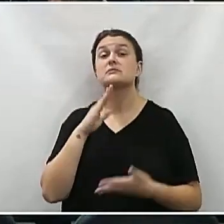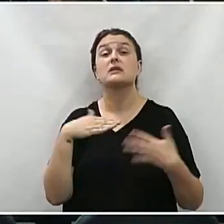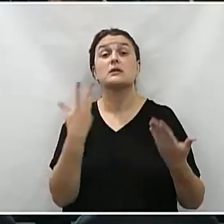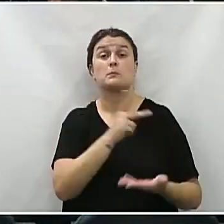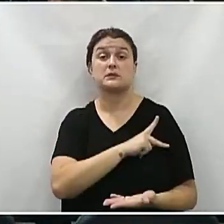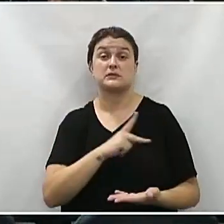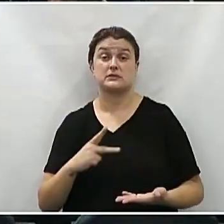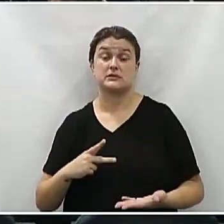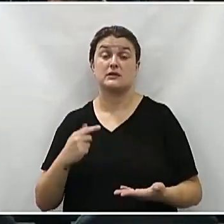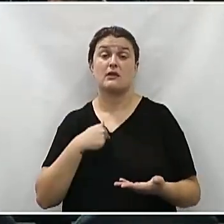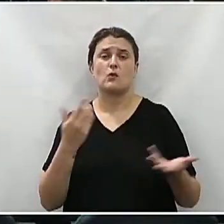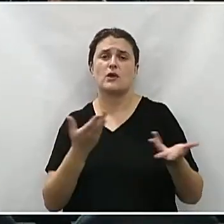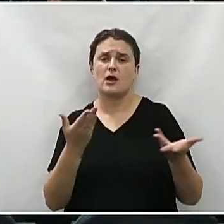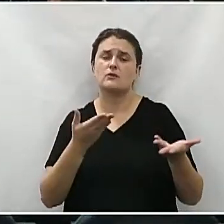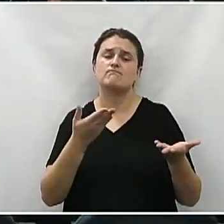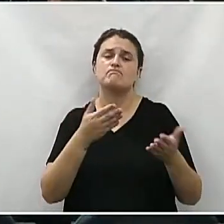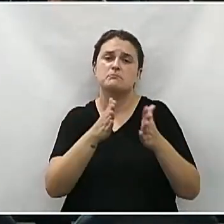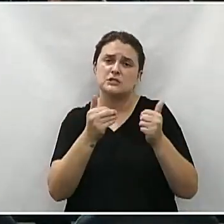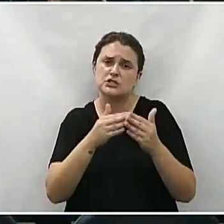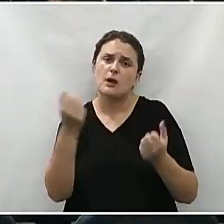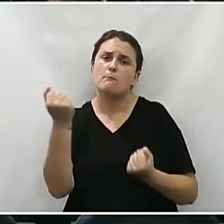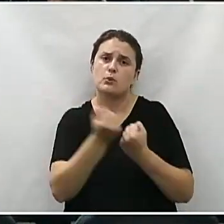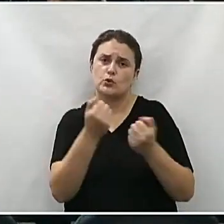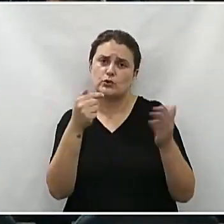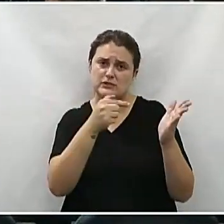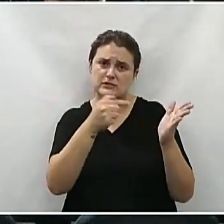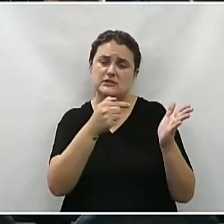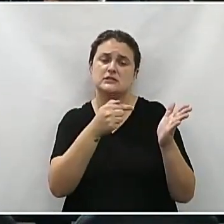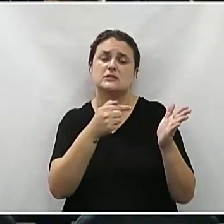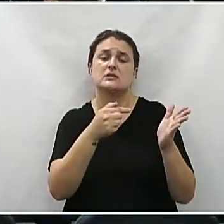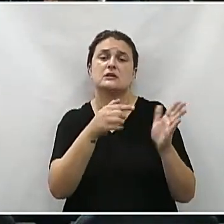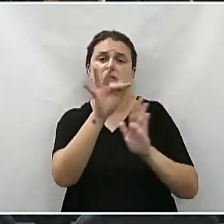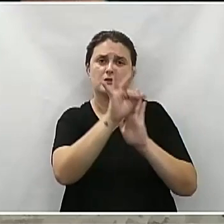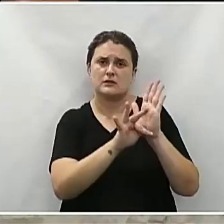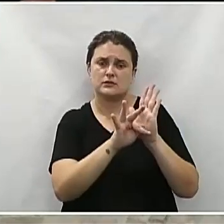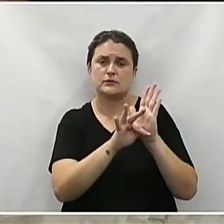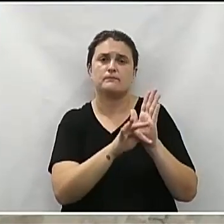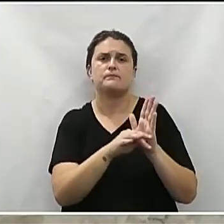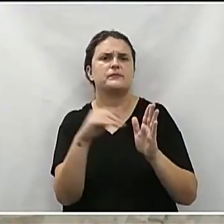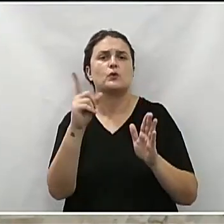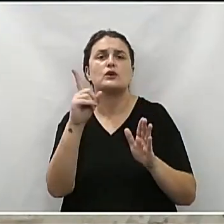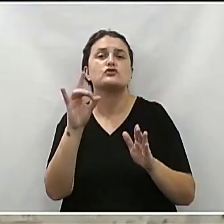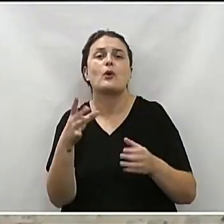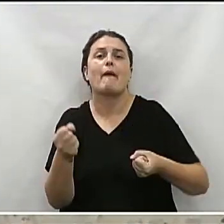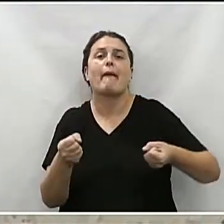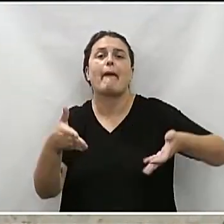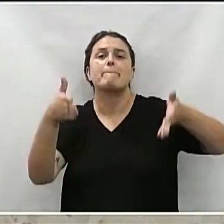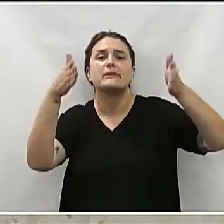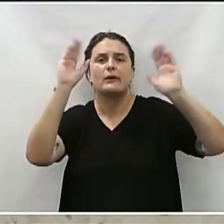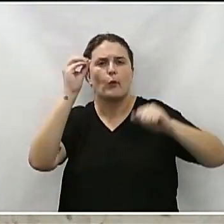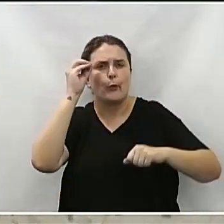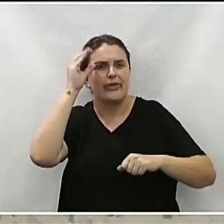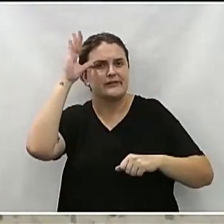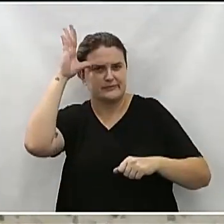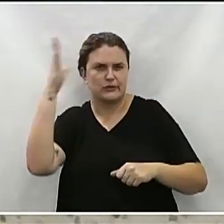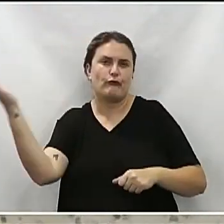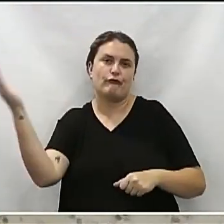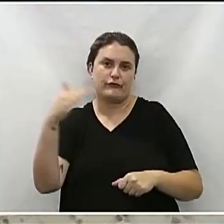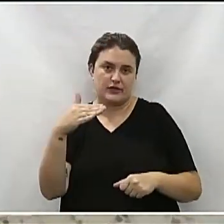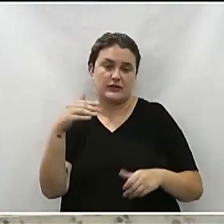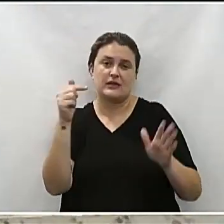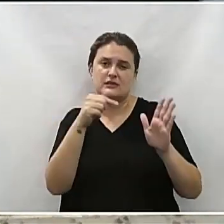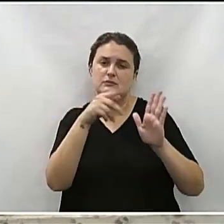Senhor presidente, gostaria de reforçar esse requerimento na questão de trazer, além de trazer essa carreta do conhecimento para a União da Vitória,